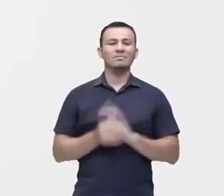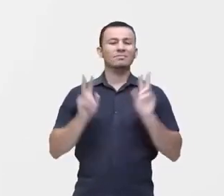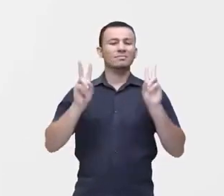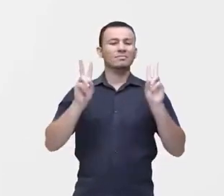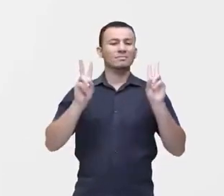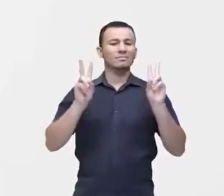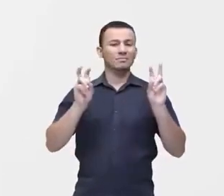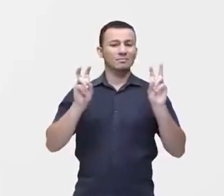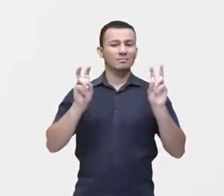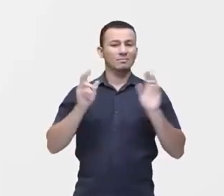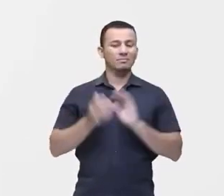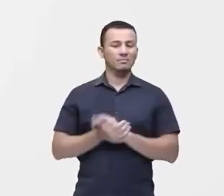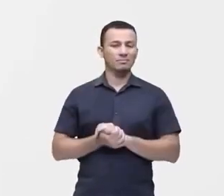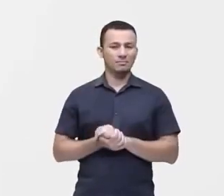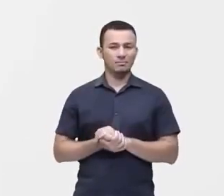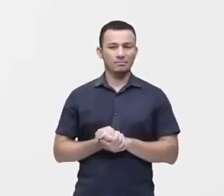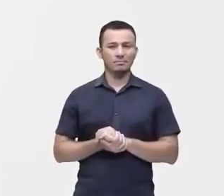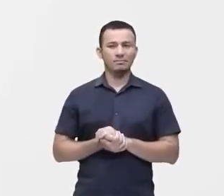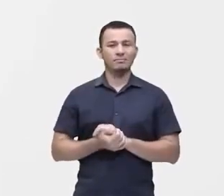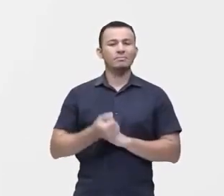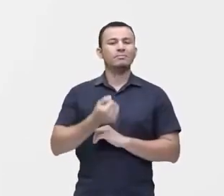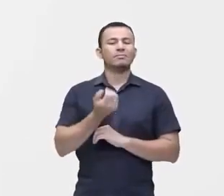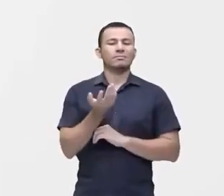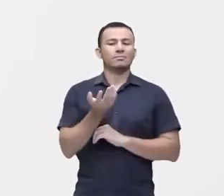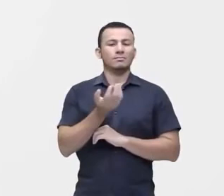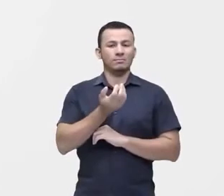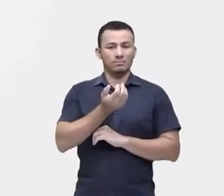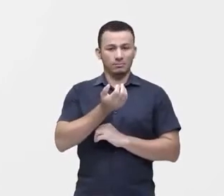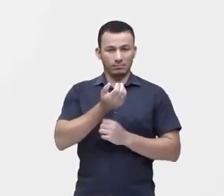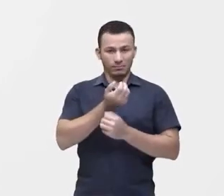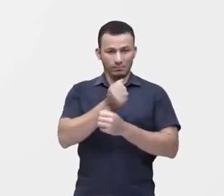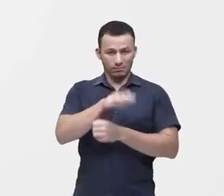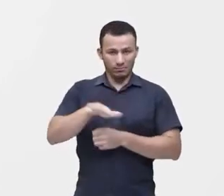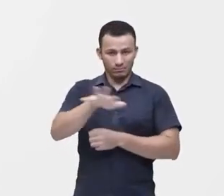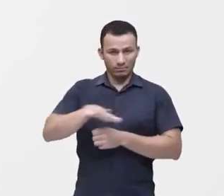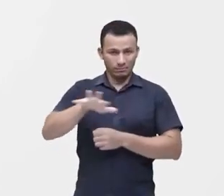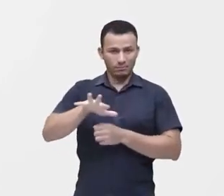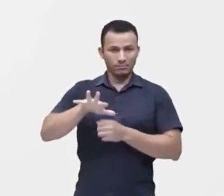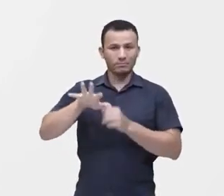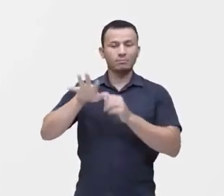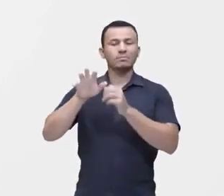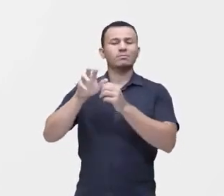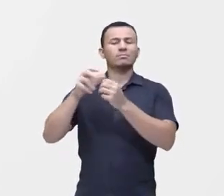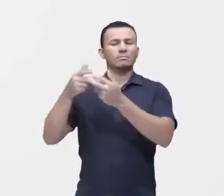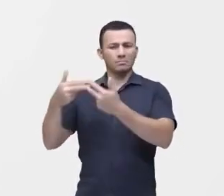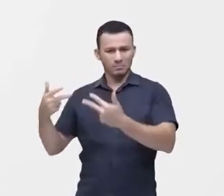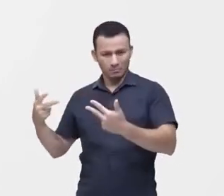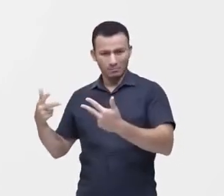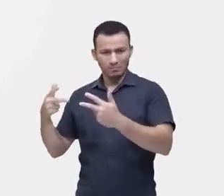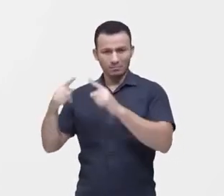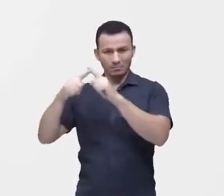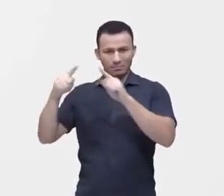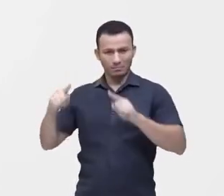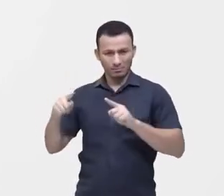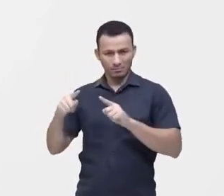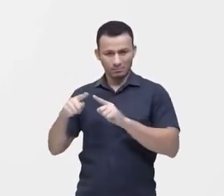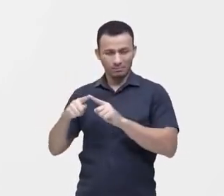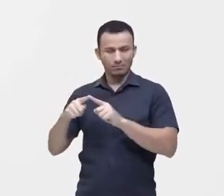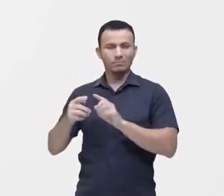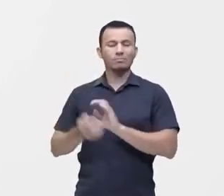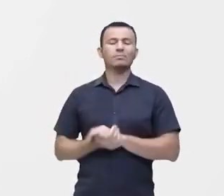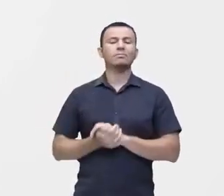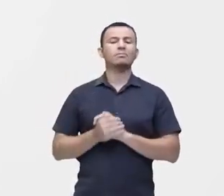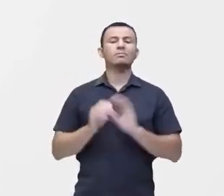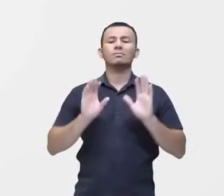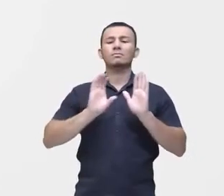Aula 18. Eixo, espaço e forma. Conteúdo, o espaço físico